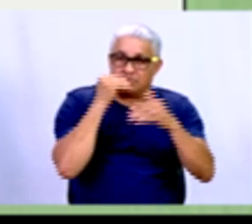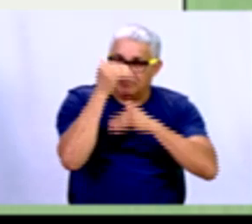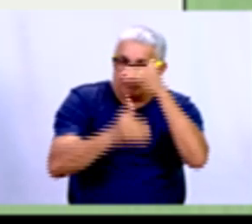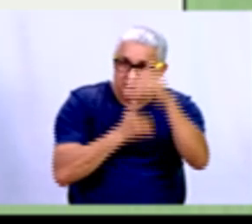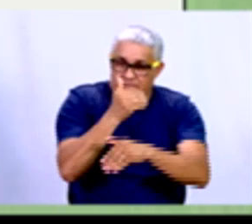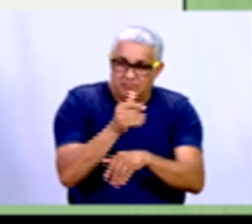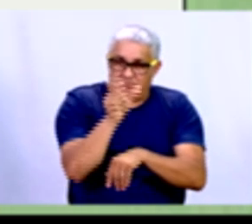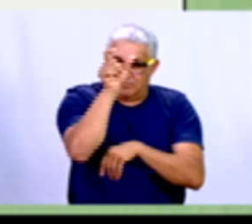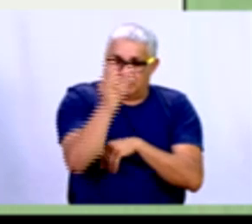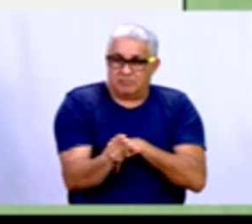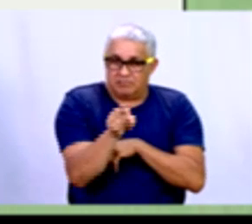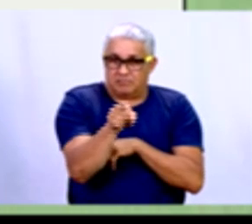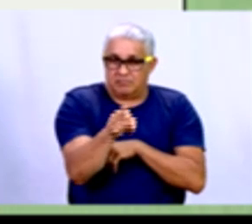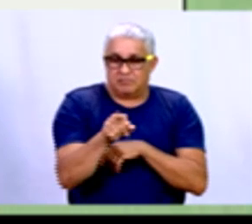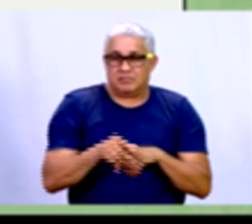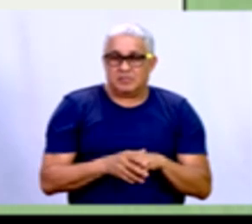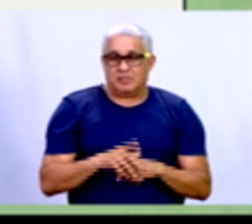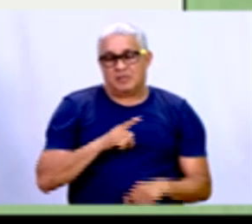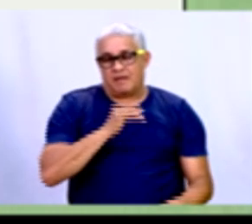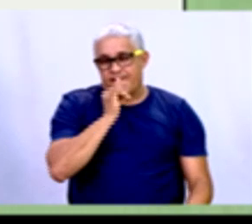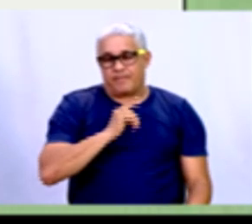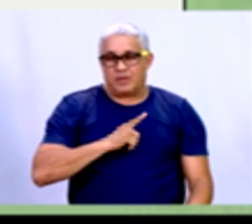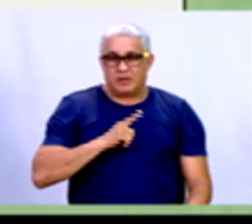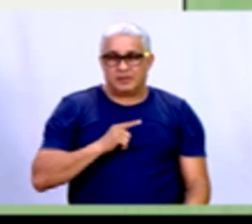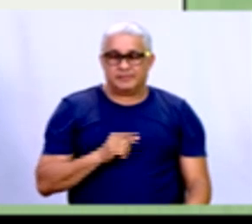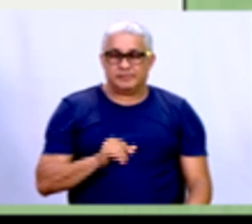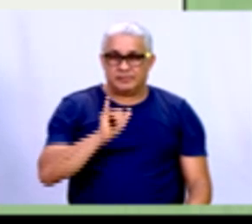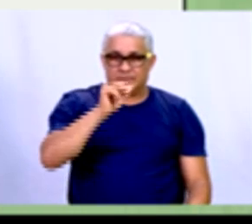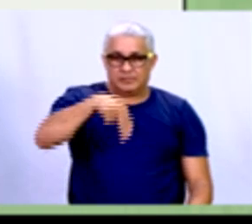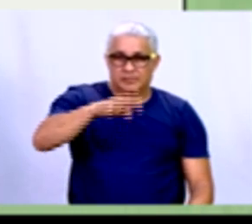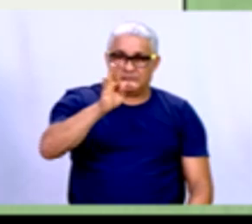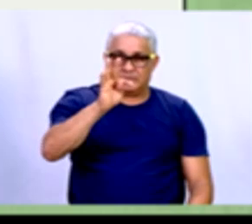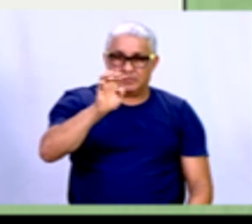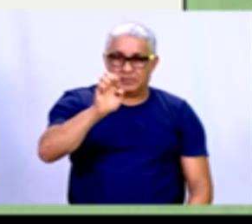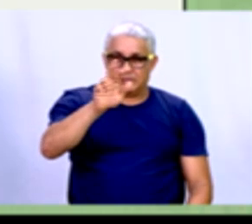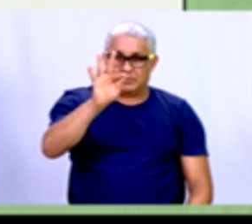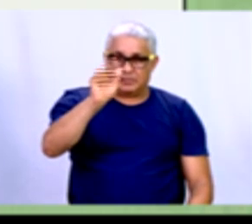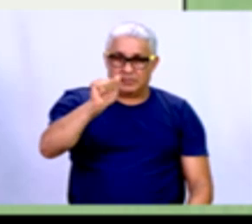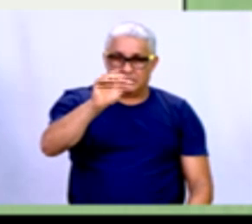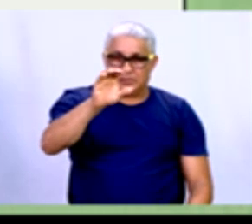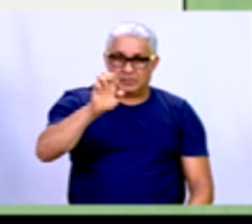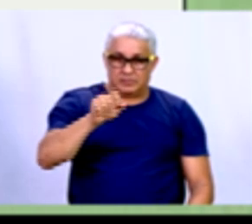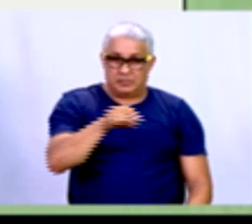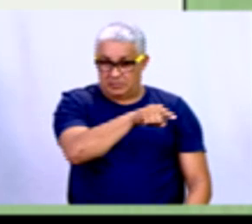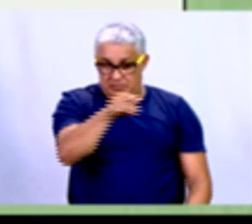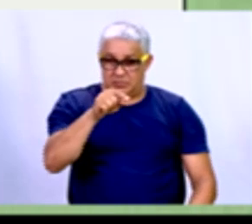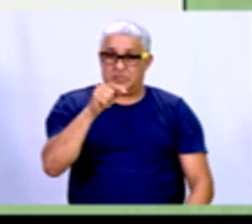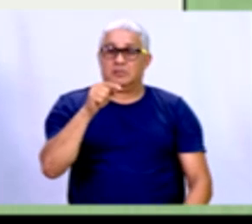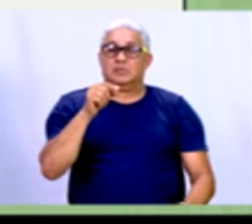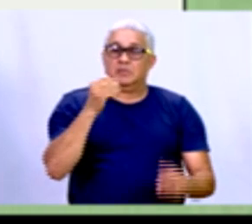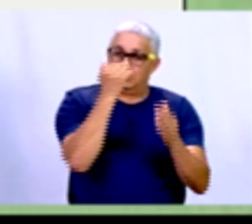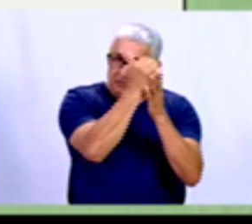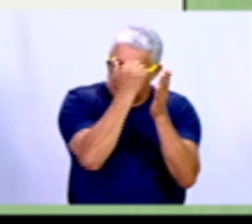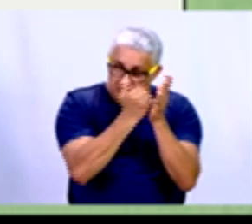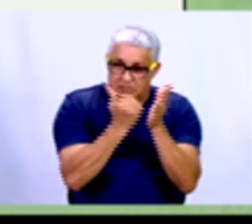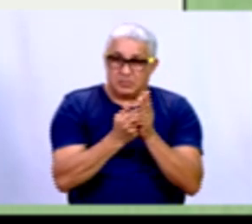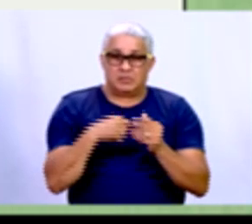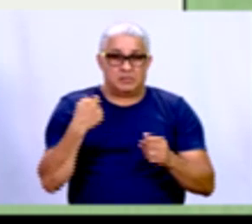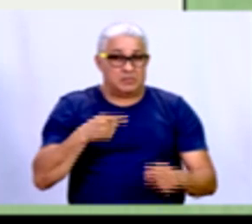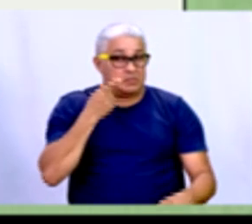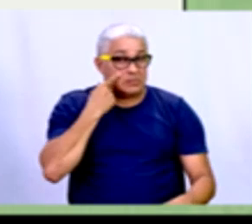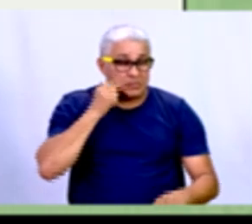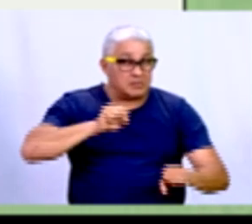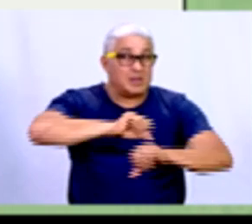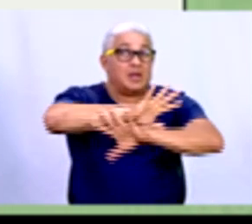desenvolvida. Então, numa interface que vocês vão desenvolver, deve ficar bem